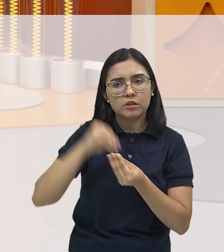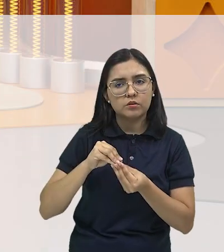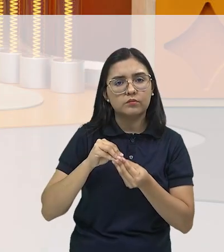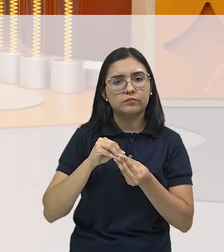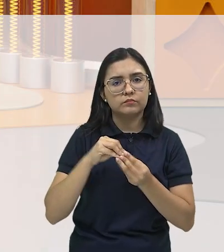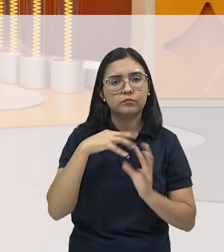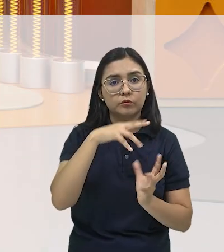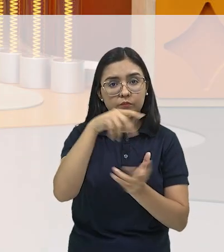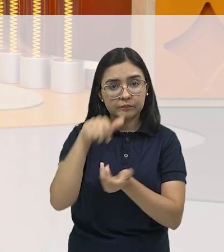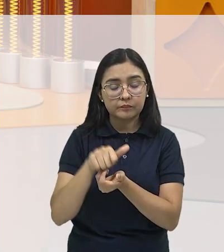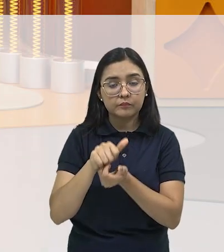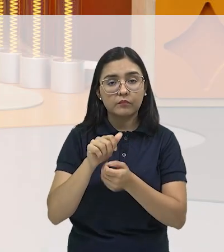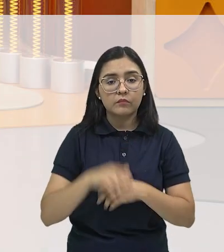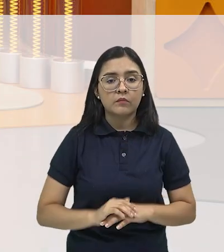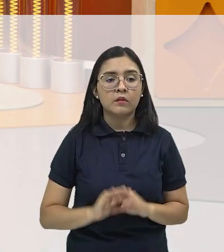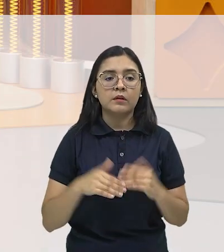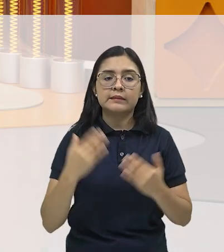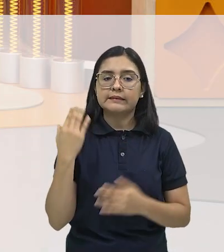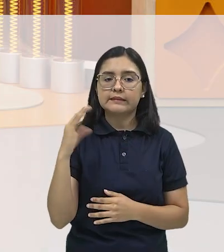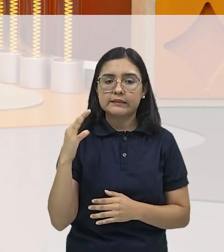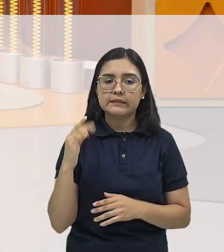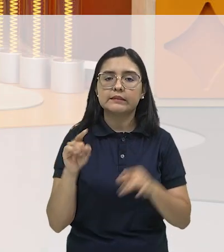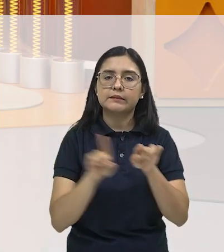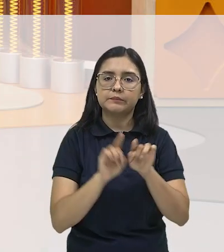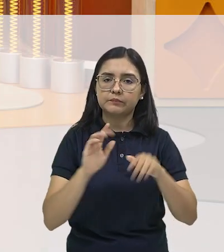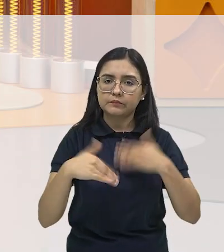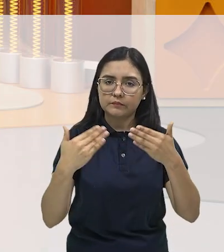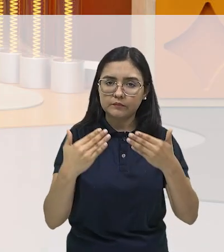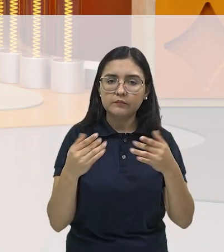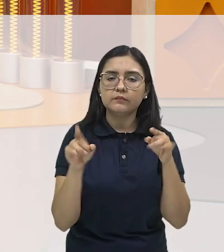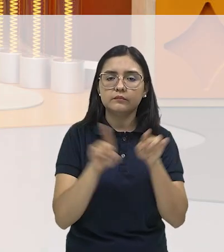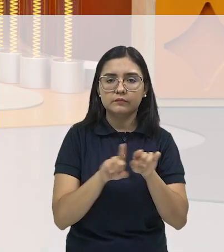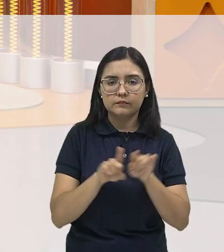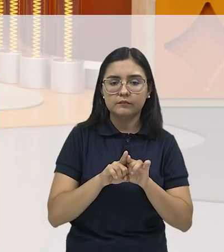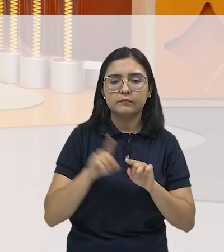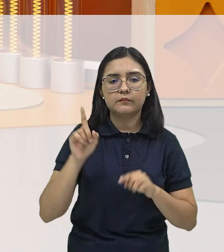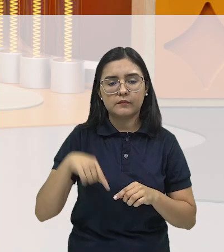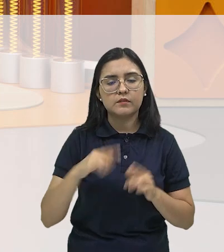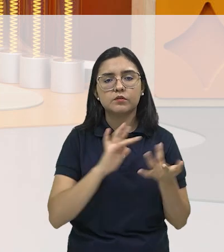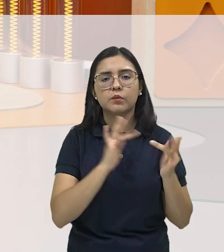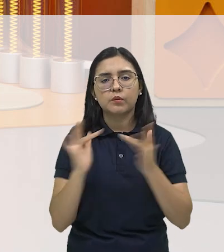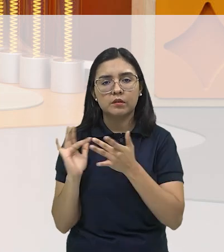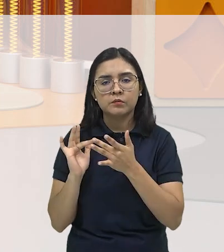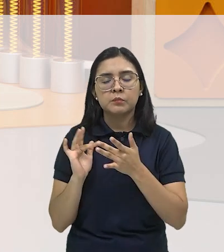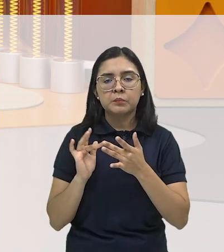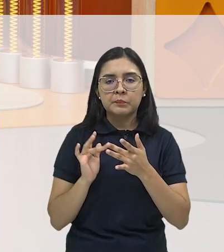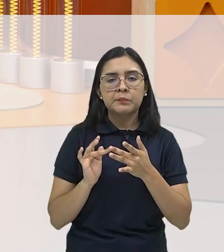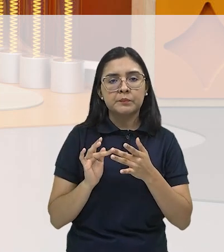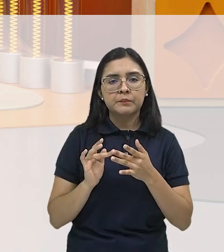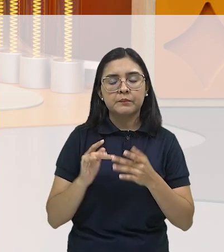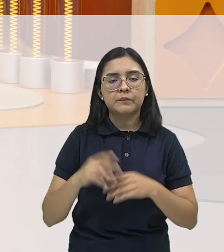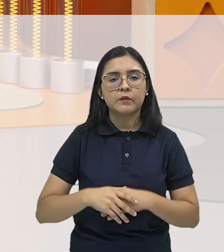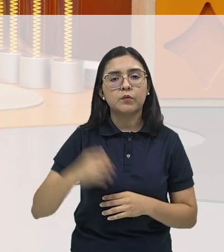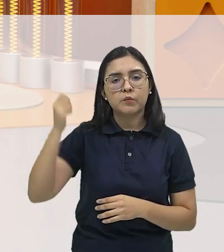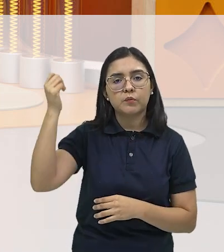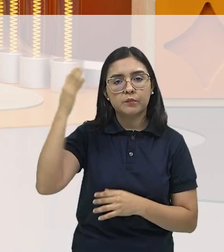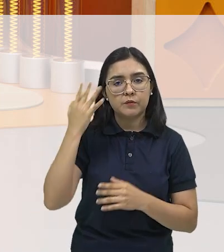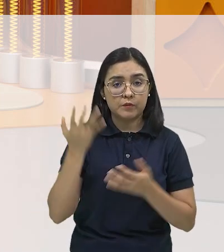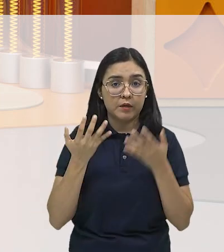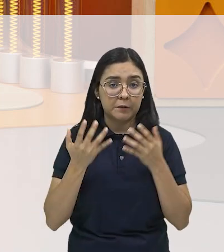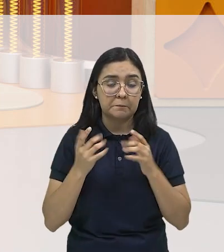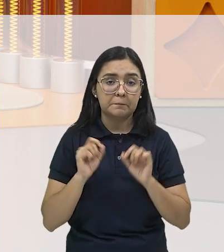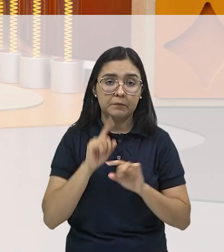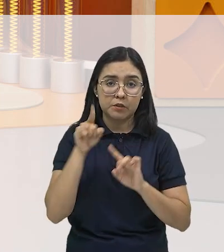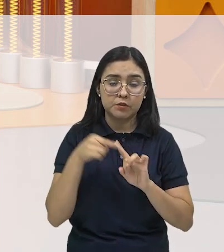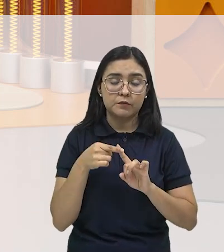mundo. Então, ciência e progresso faziam parte também desse contexto que era buscado pelo iluminismo